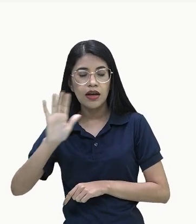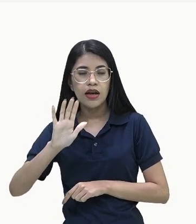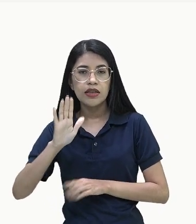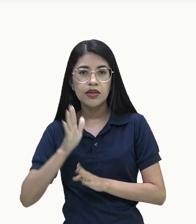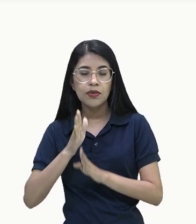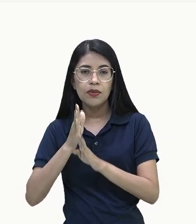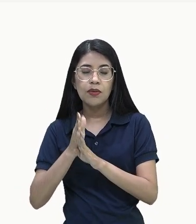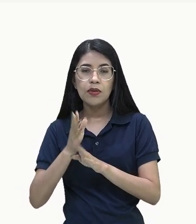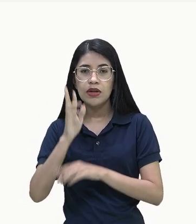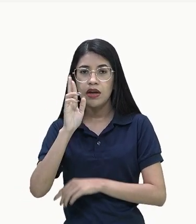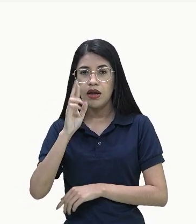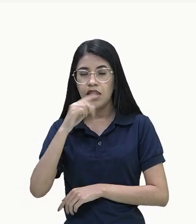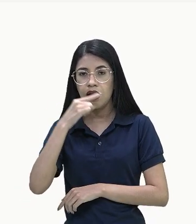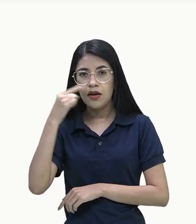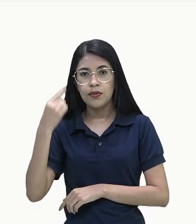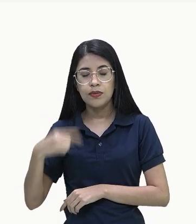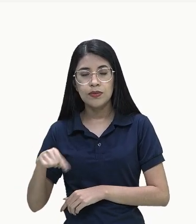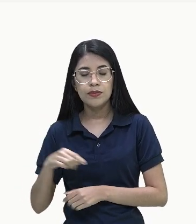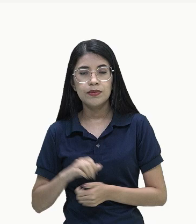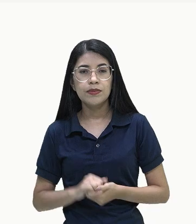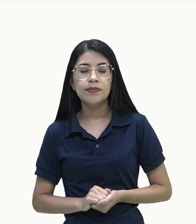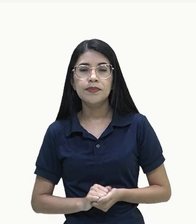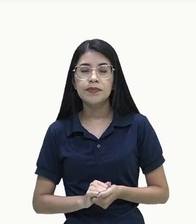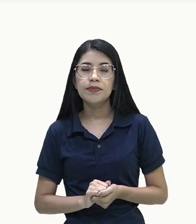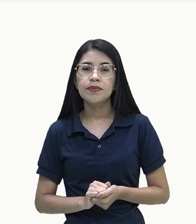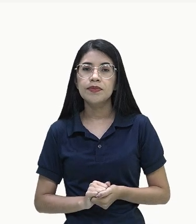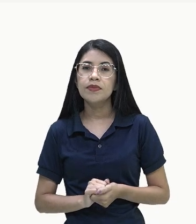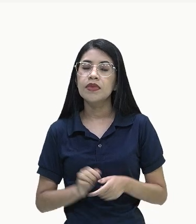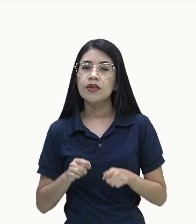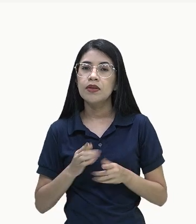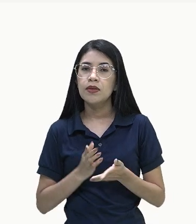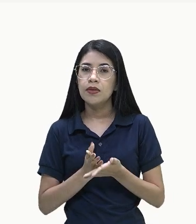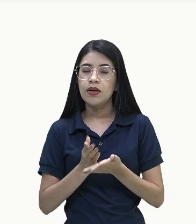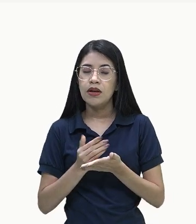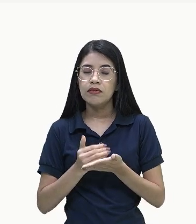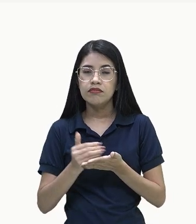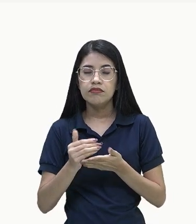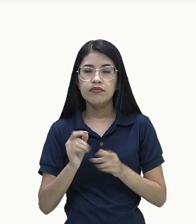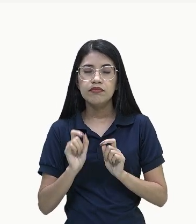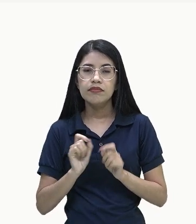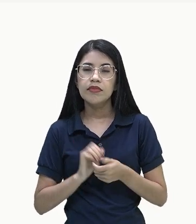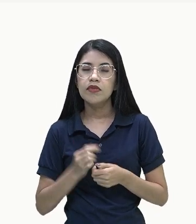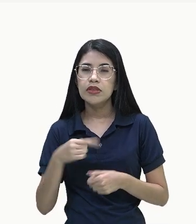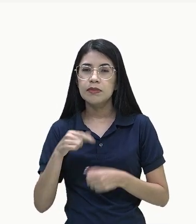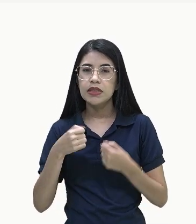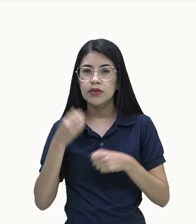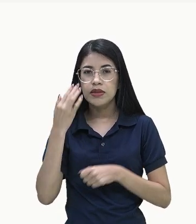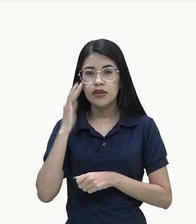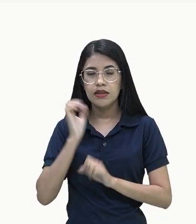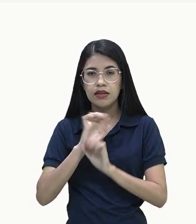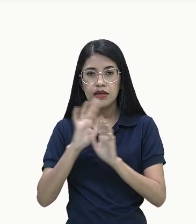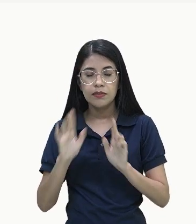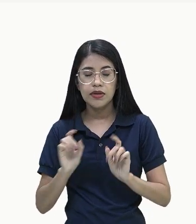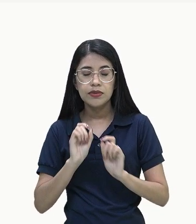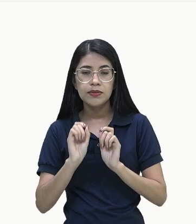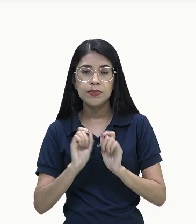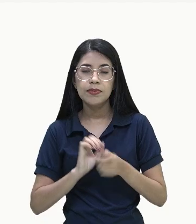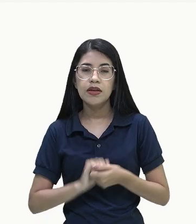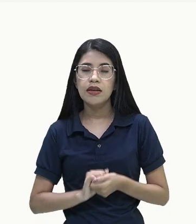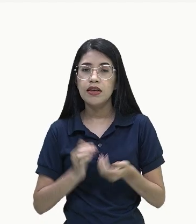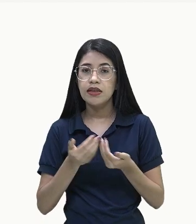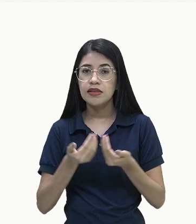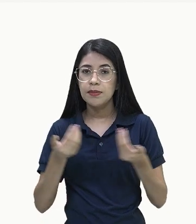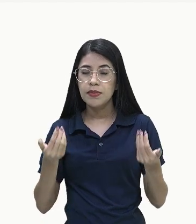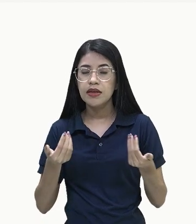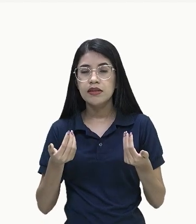em especial, certo? Bem, dando continuidade, eu gostaria que vocês compreendessem aqui que essa divisão